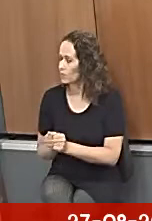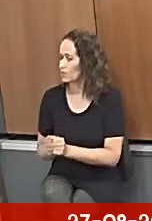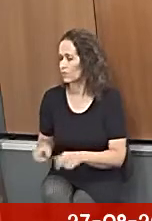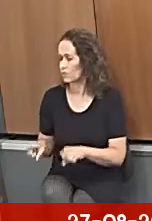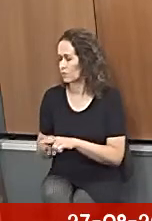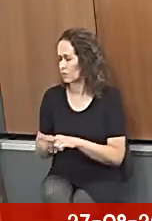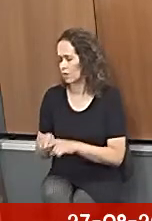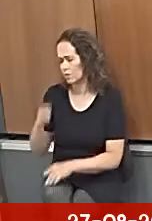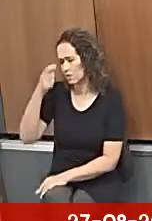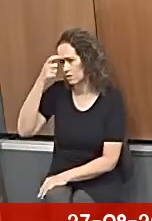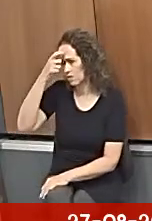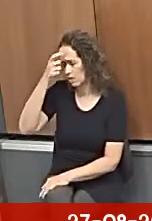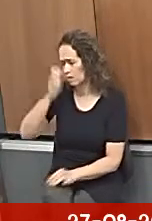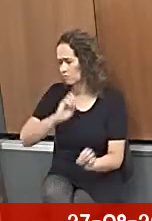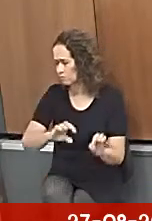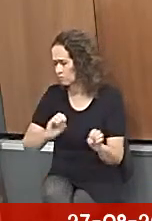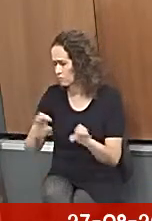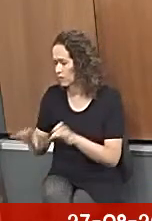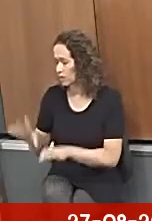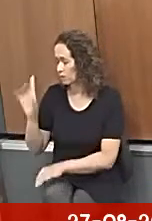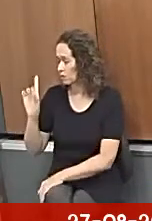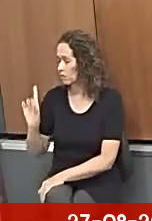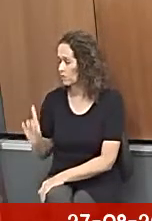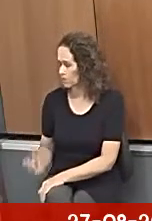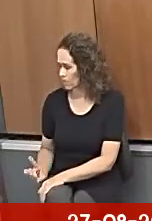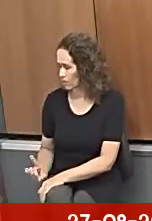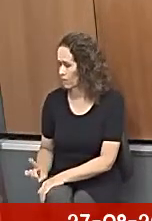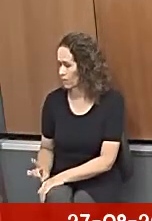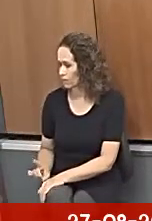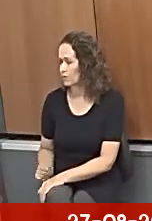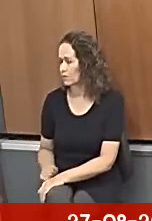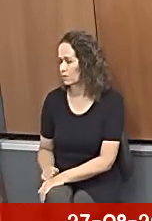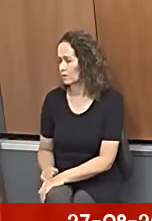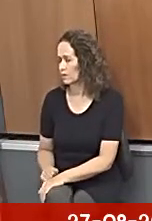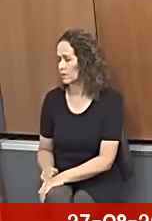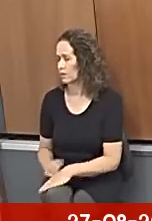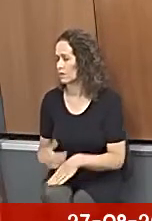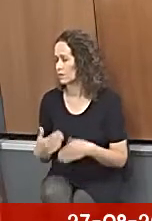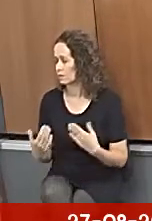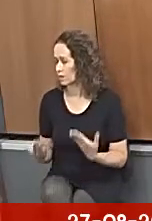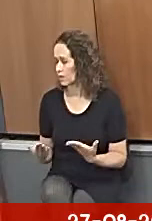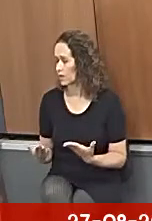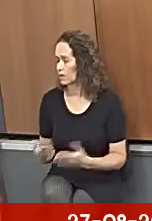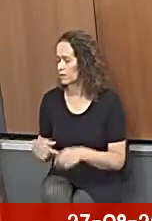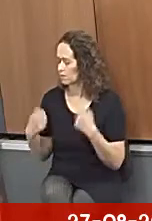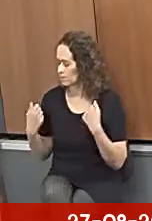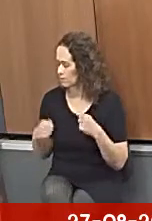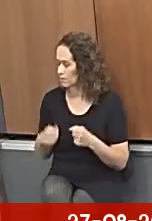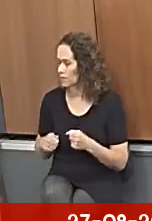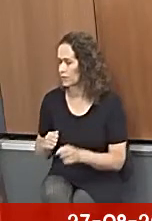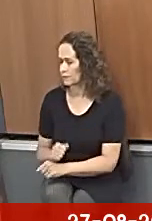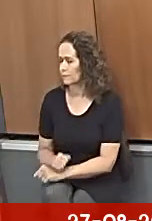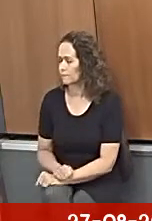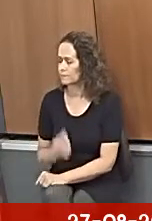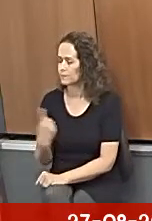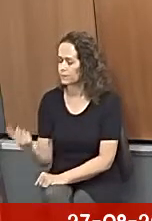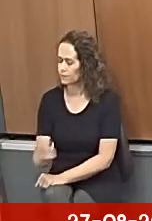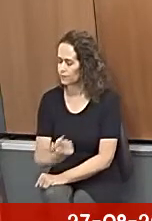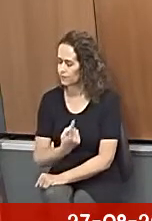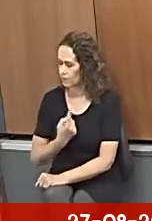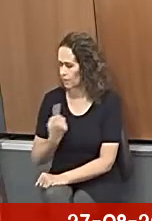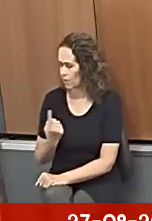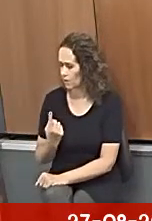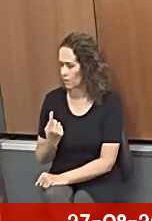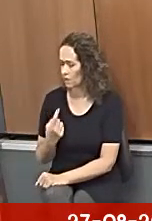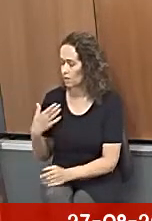consciência conscientização de direitos de atuação extrajudicial isso é uma forma de atuação extrajudicial a gente que é assim o